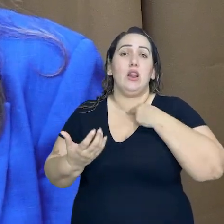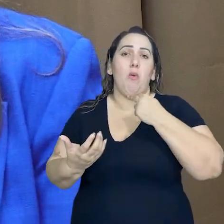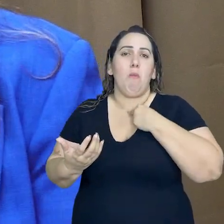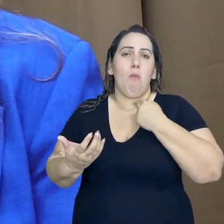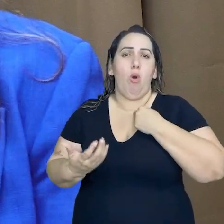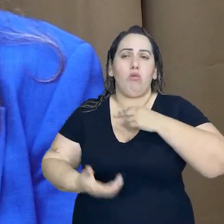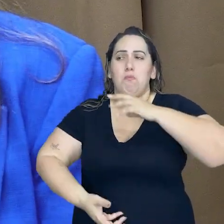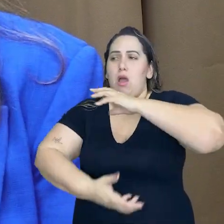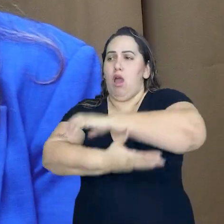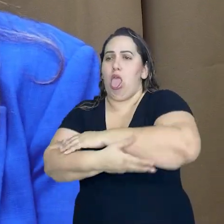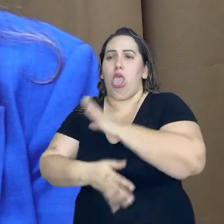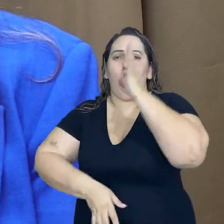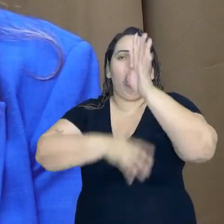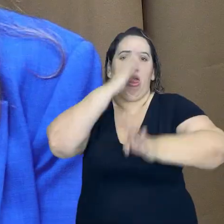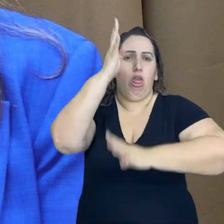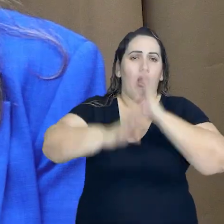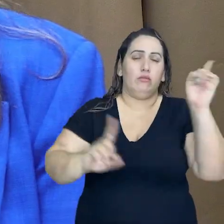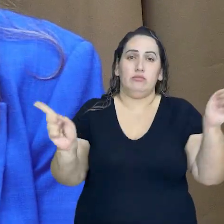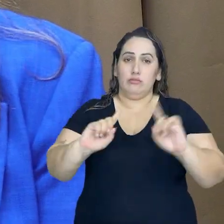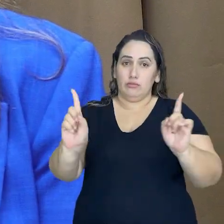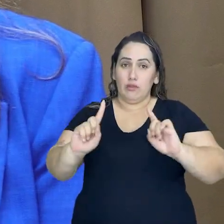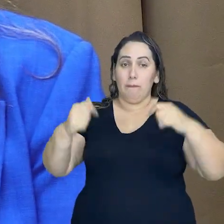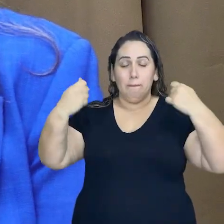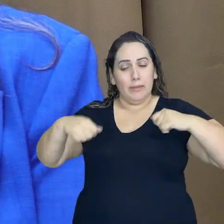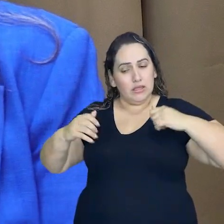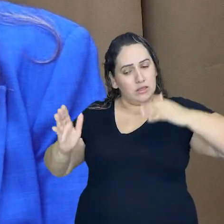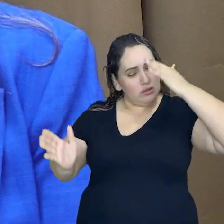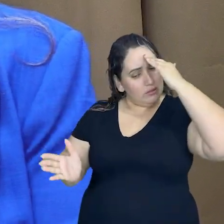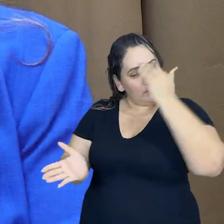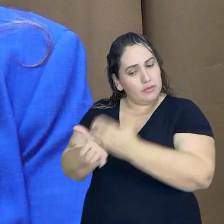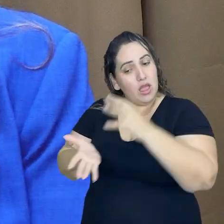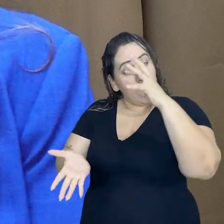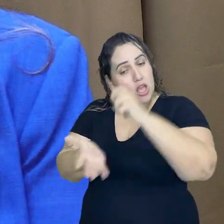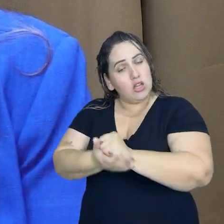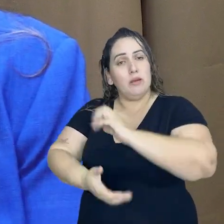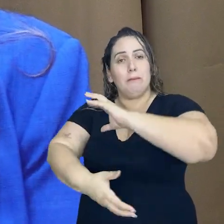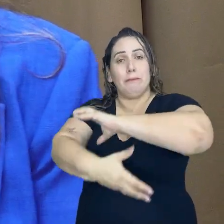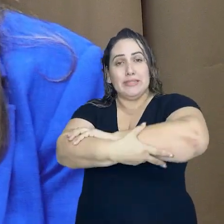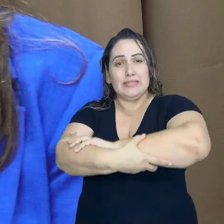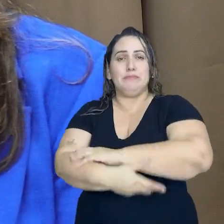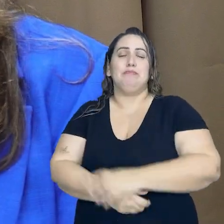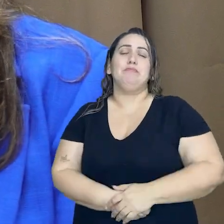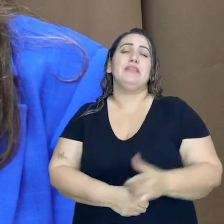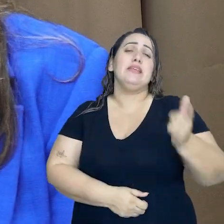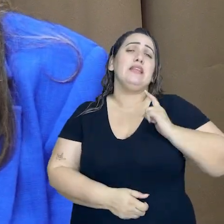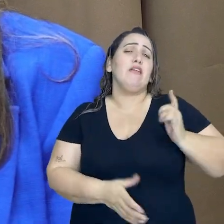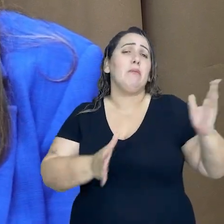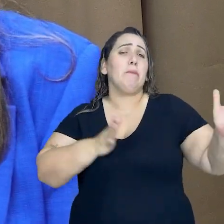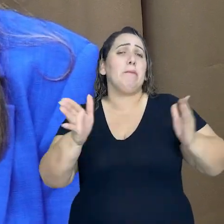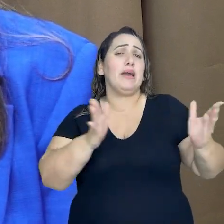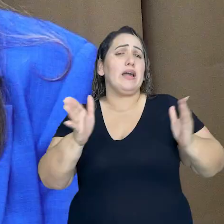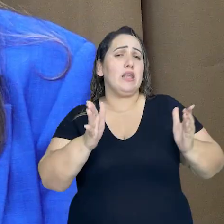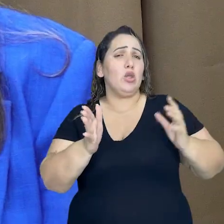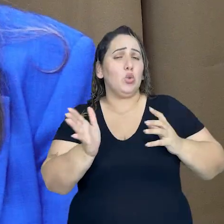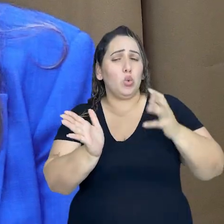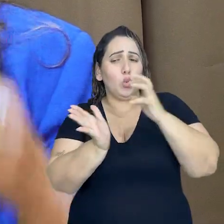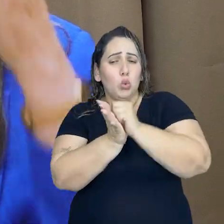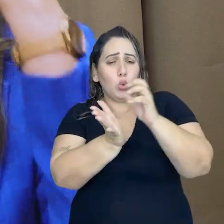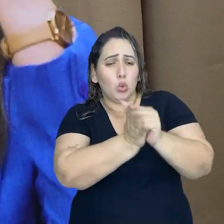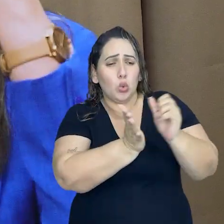vedado. Nessa época, que era nos idos de 2014, podia haver coligação. Então, a coligação